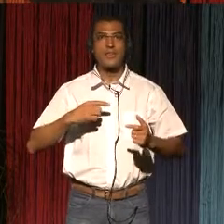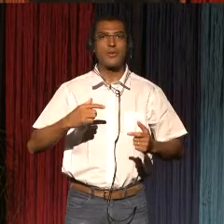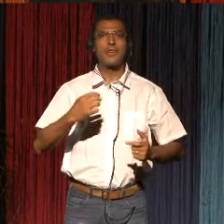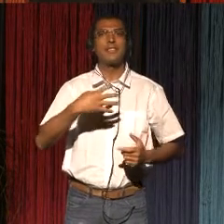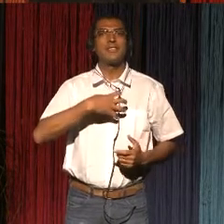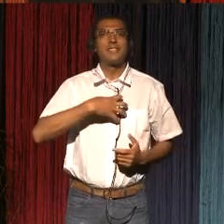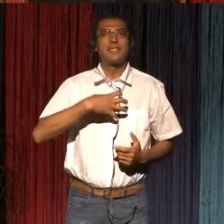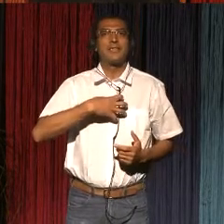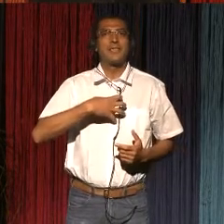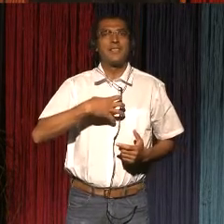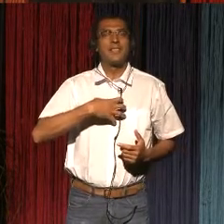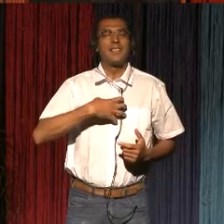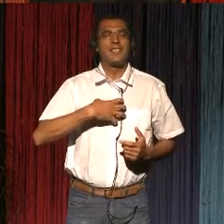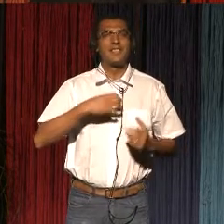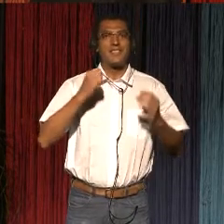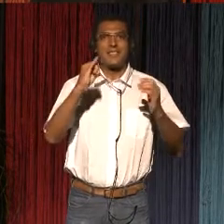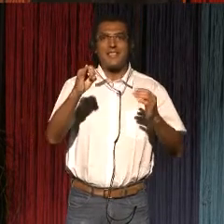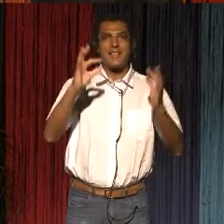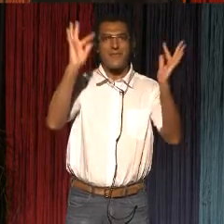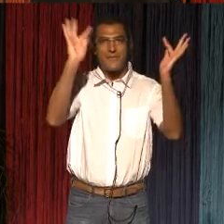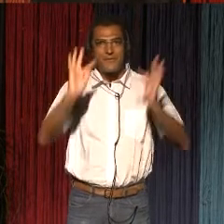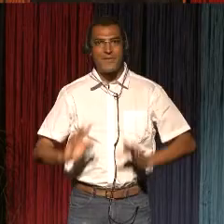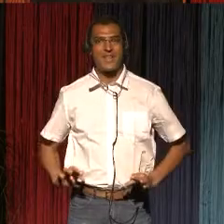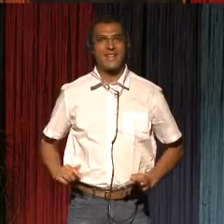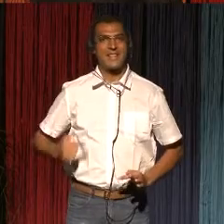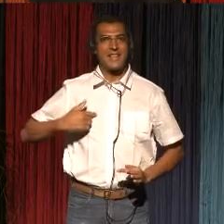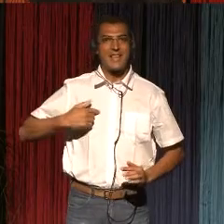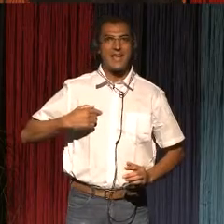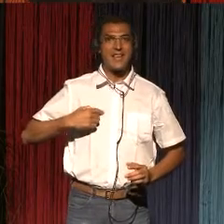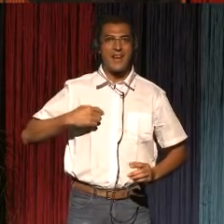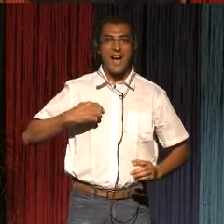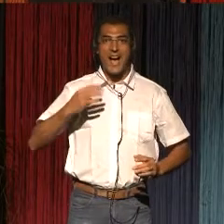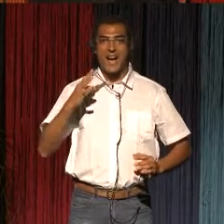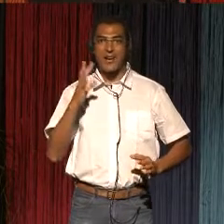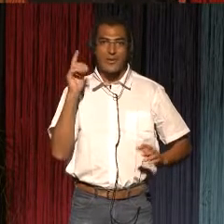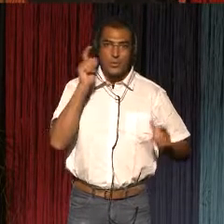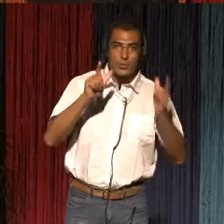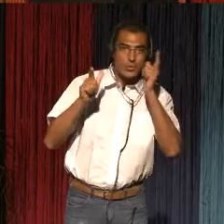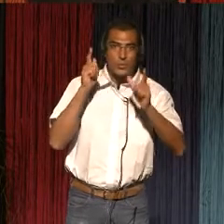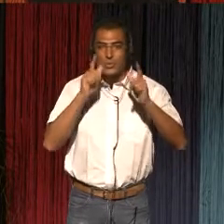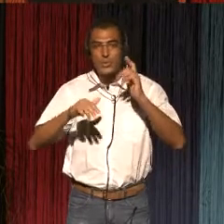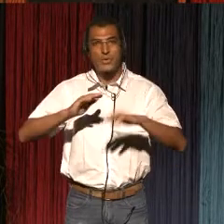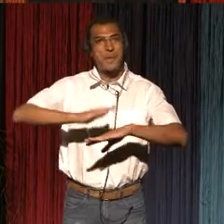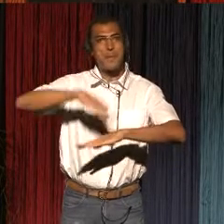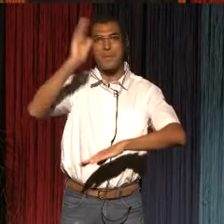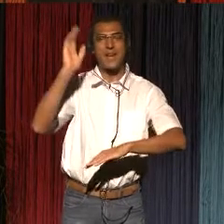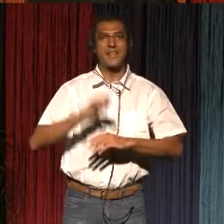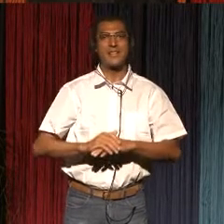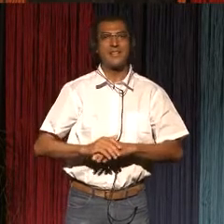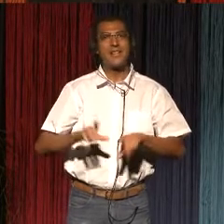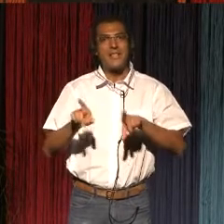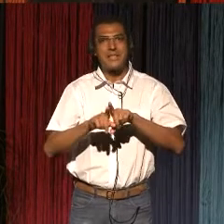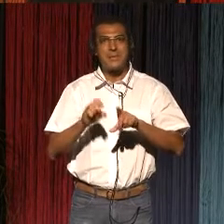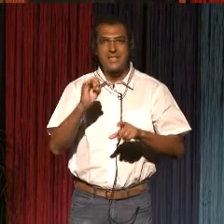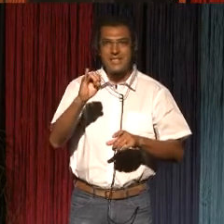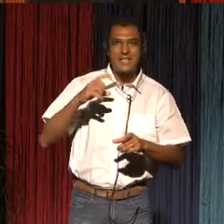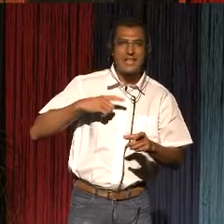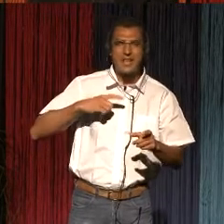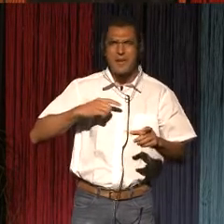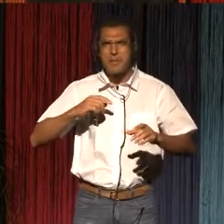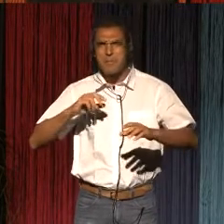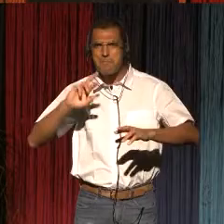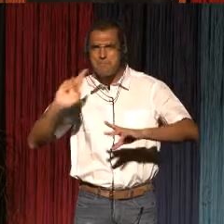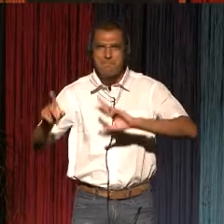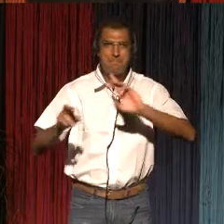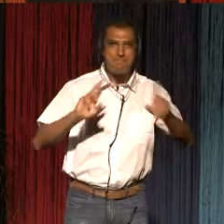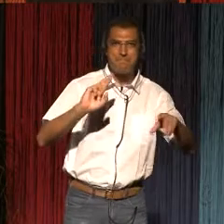E quando nós estamos felizes, nossa criatividade aumenta, principalmente quando a gente fala de flexibilidade cognitiva.